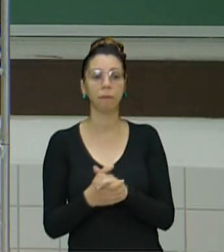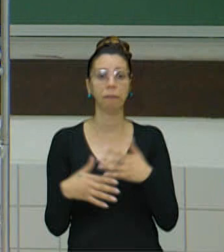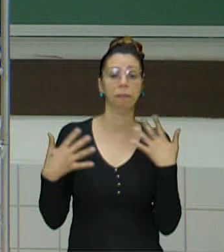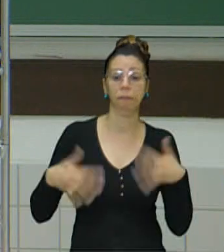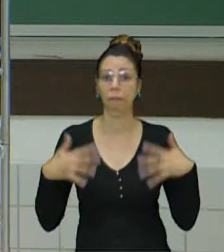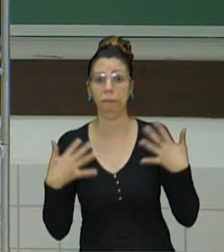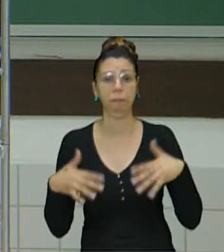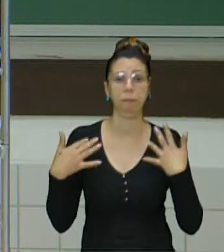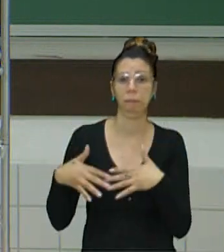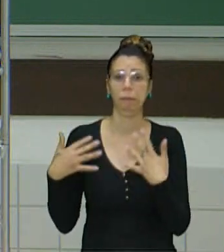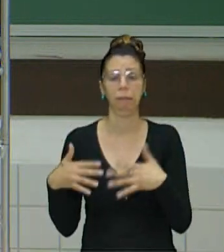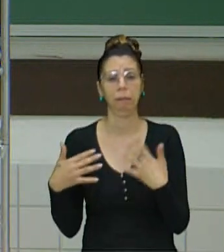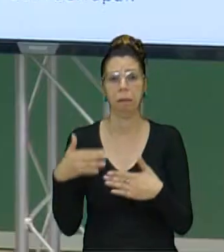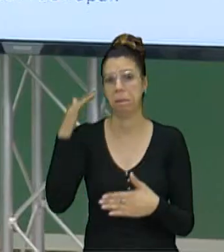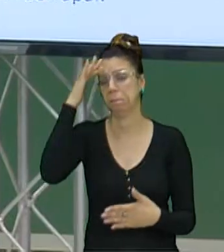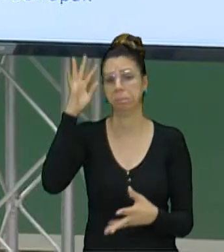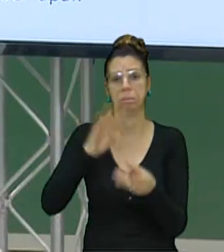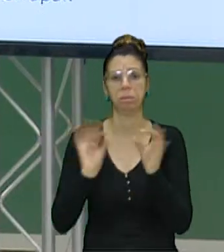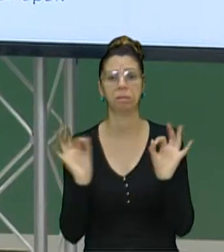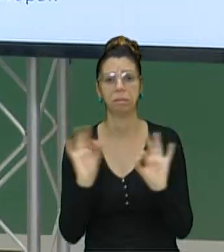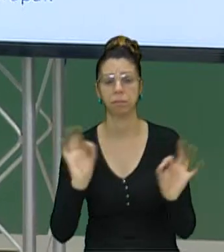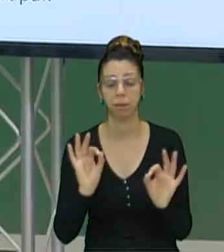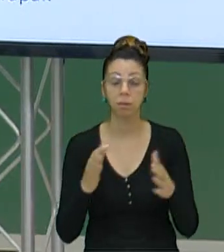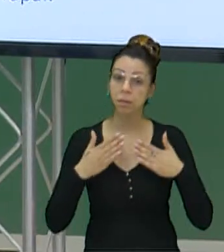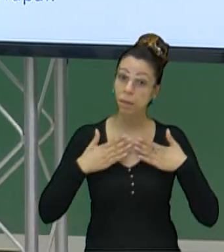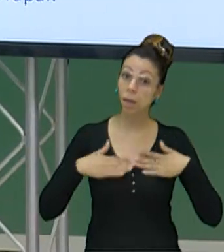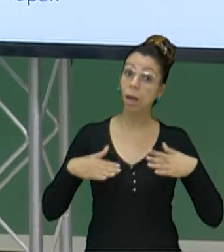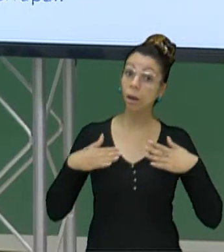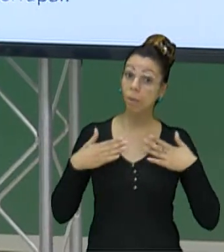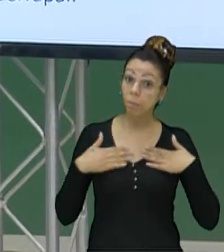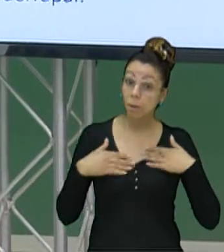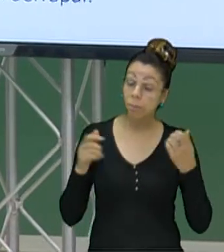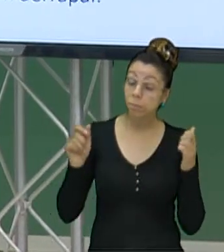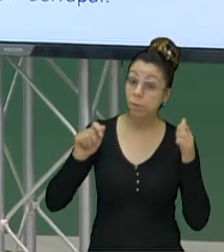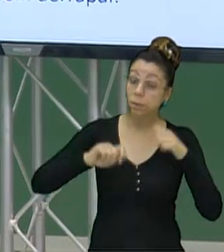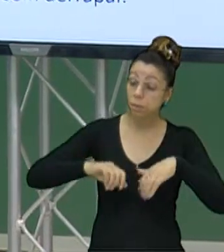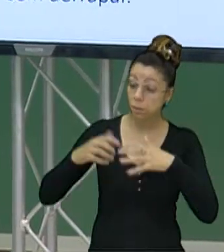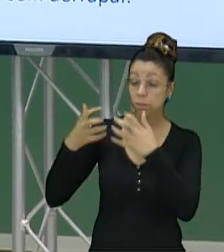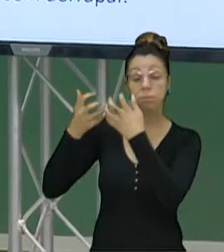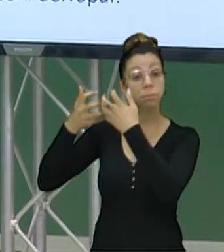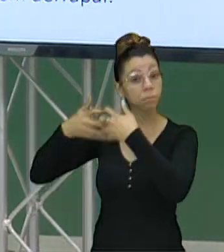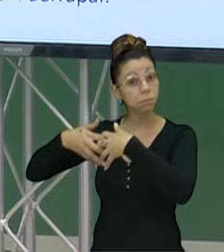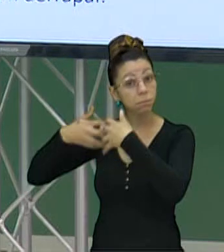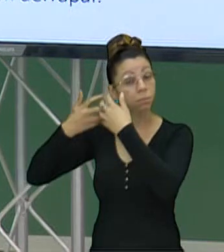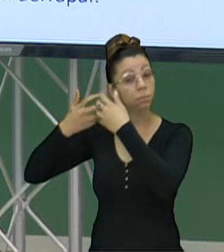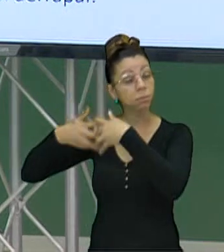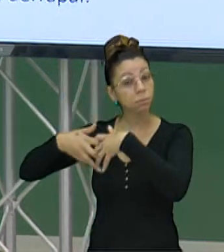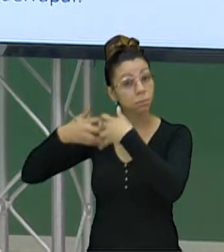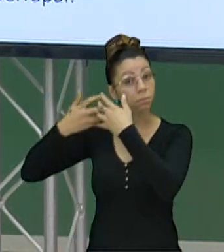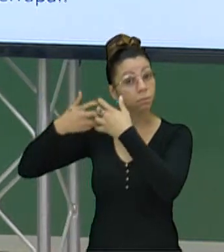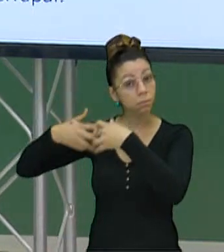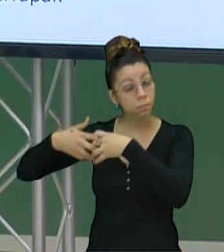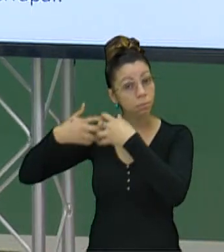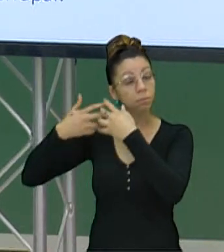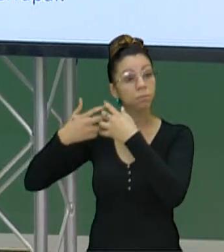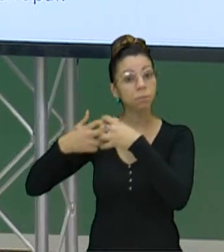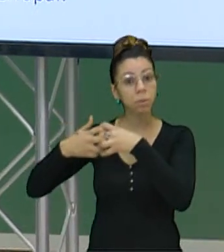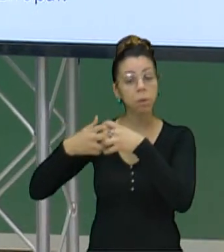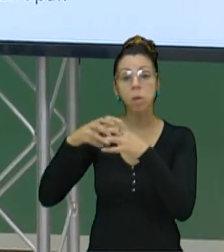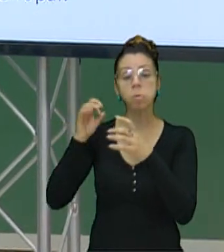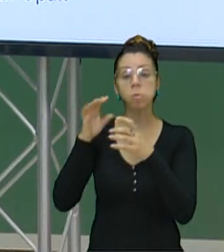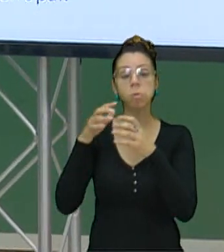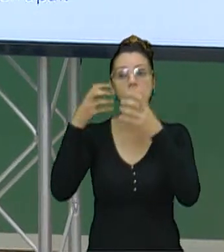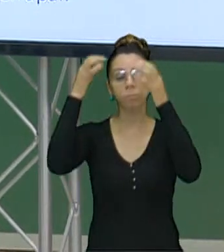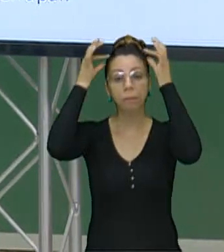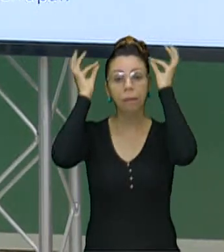não entendi nada, né? Mas calma aí. Tem que dar uma pensadinha também. É bom colocar a cabeça para funcionar, né? Cabeça não é só feito para